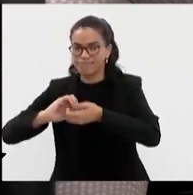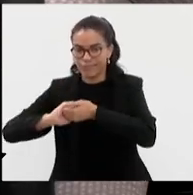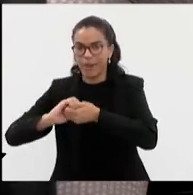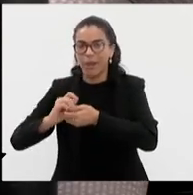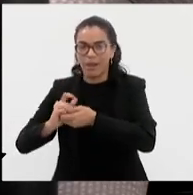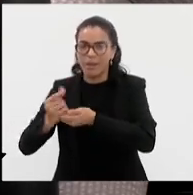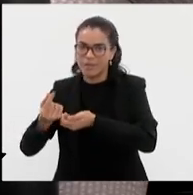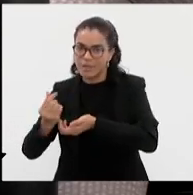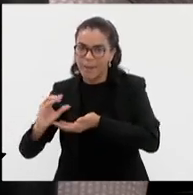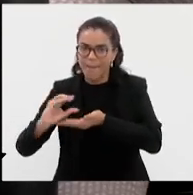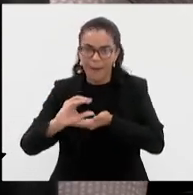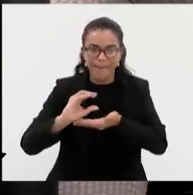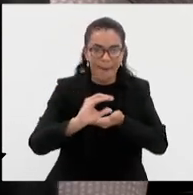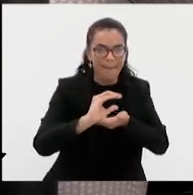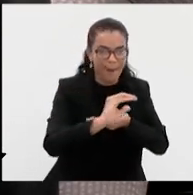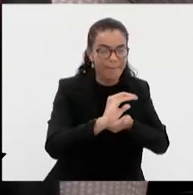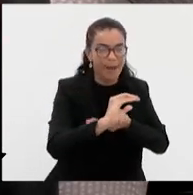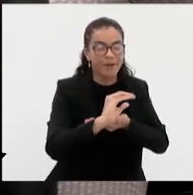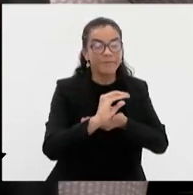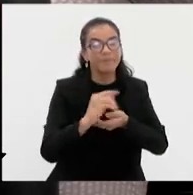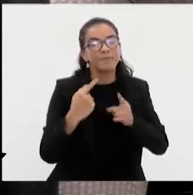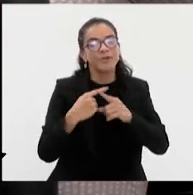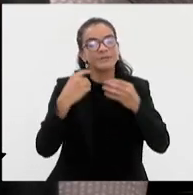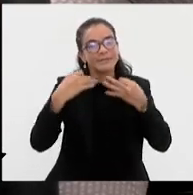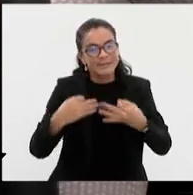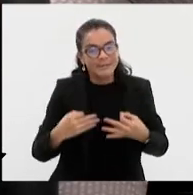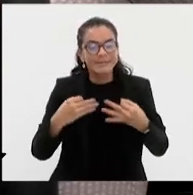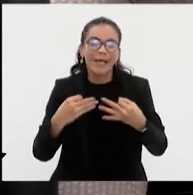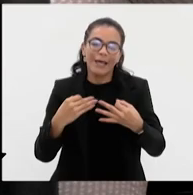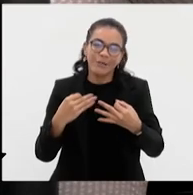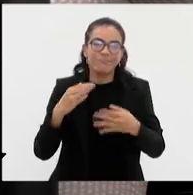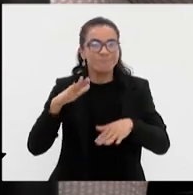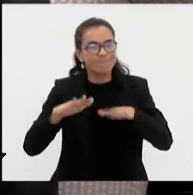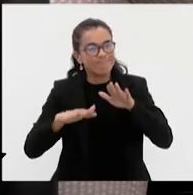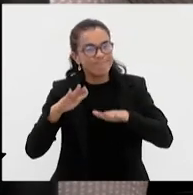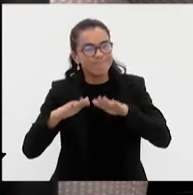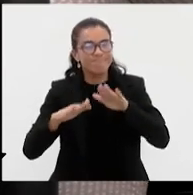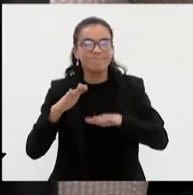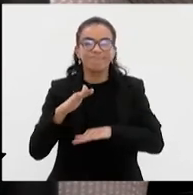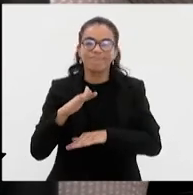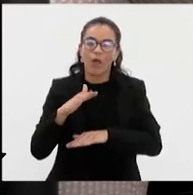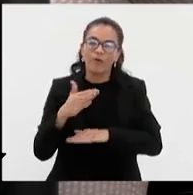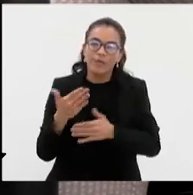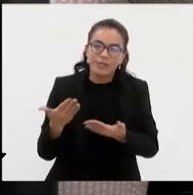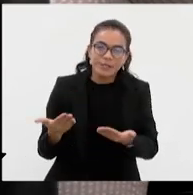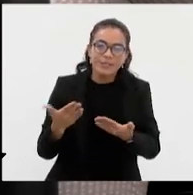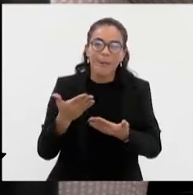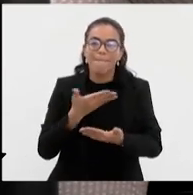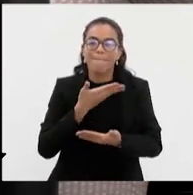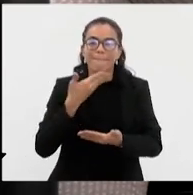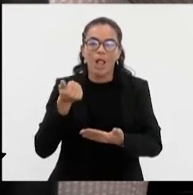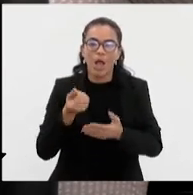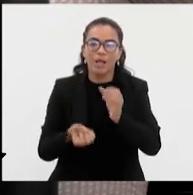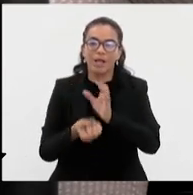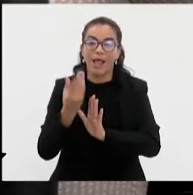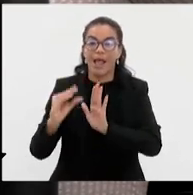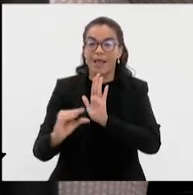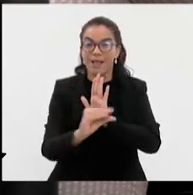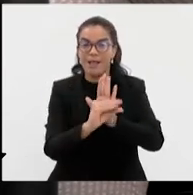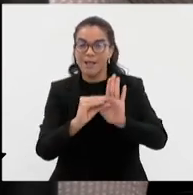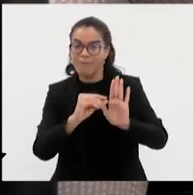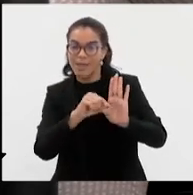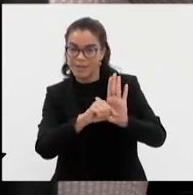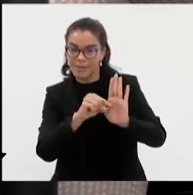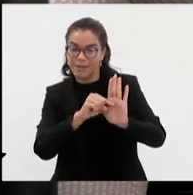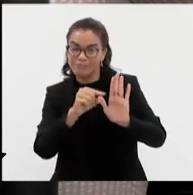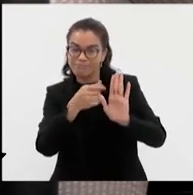tem que... Porque é o seguinte, o correto talvez fosse uma emenda que deixasse